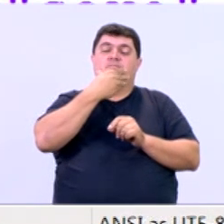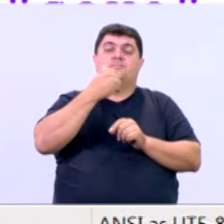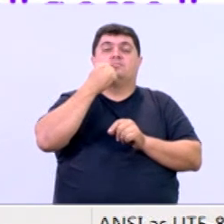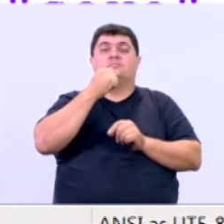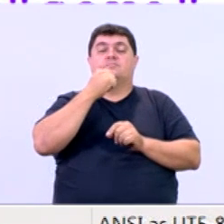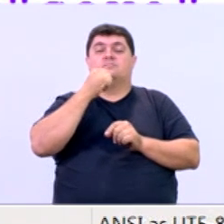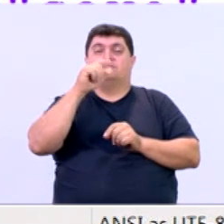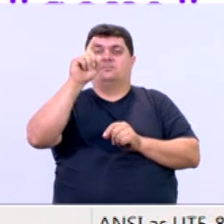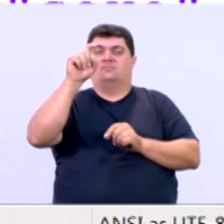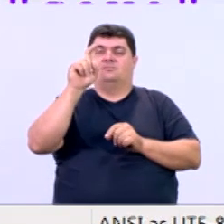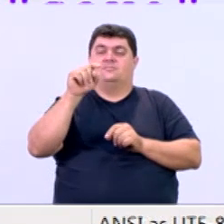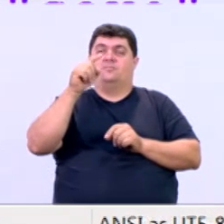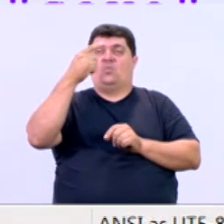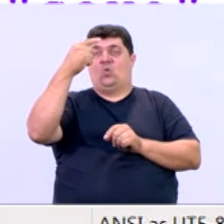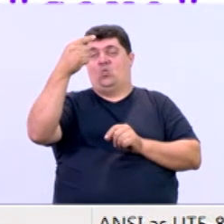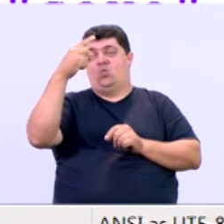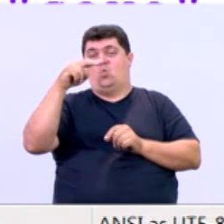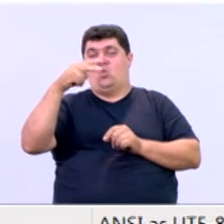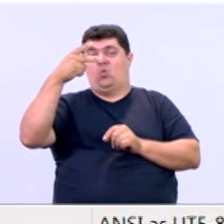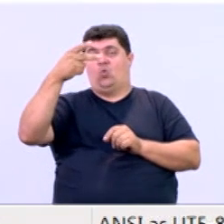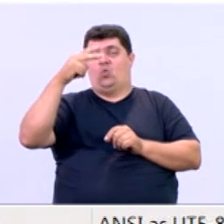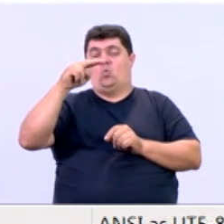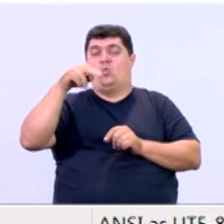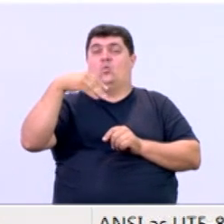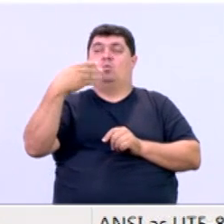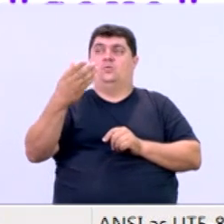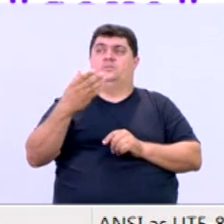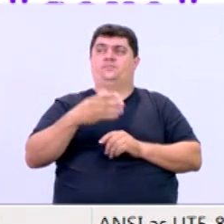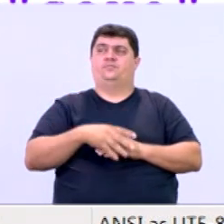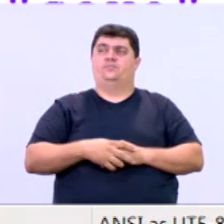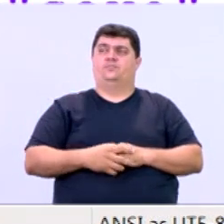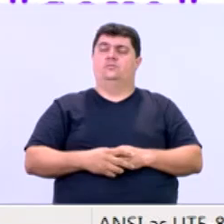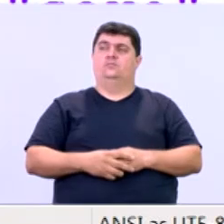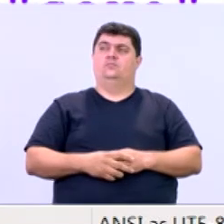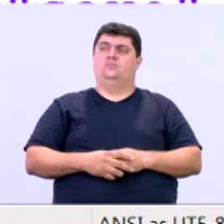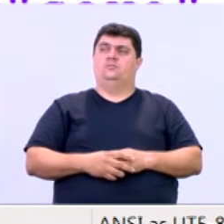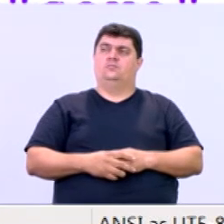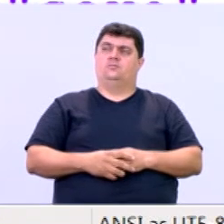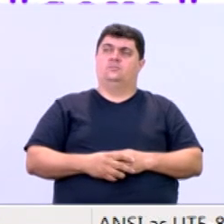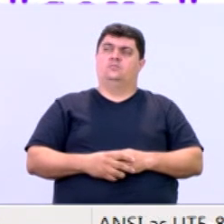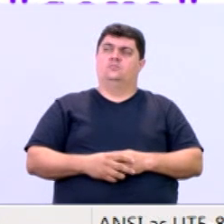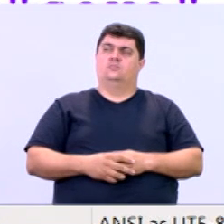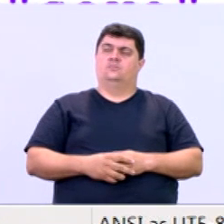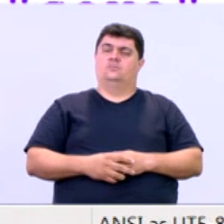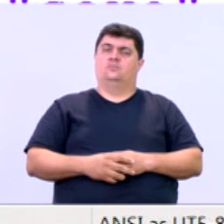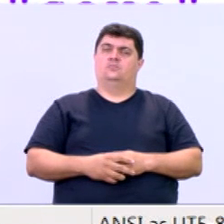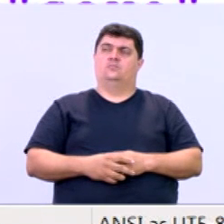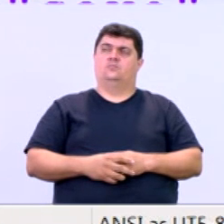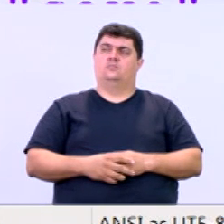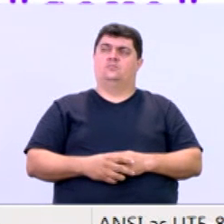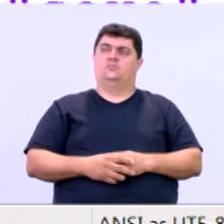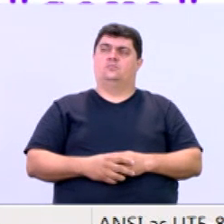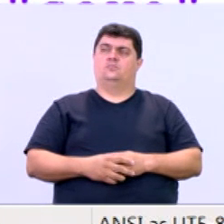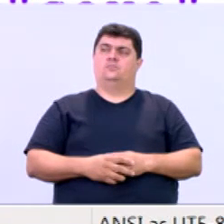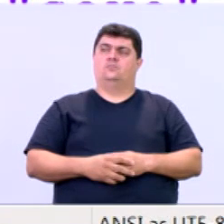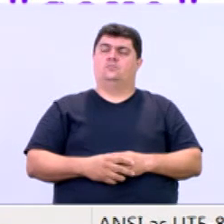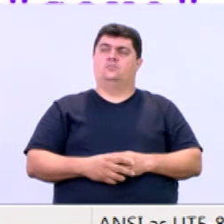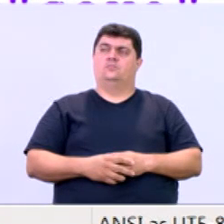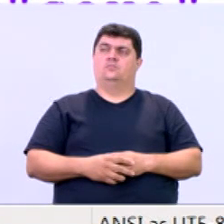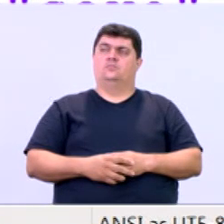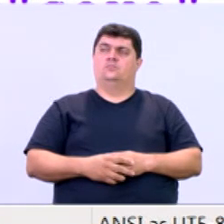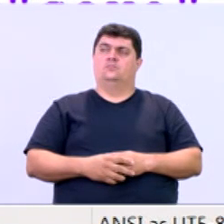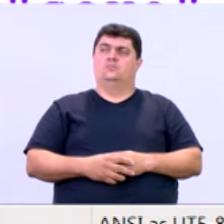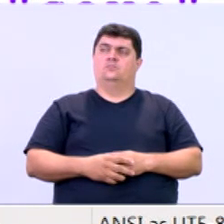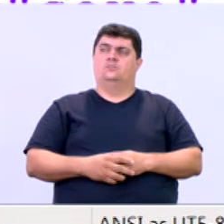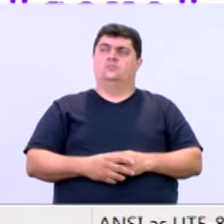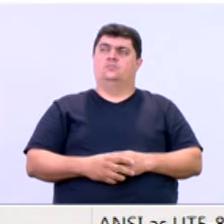botão de rádio, porque ou a pessoa, o nosso usuário, vai poder escolher masculino ou feminino, tá?